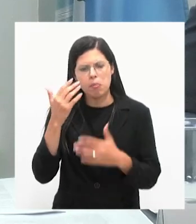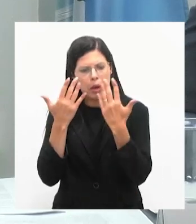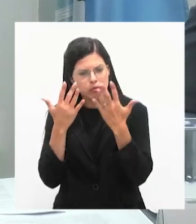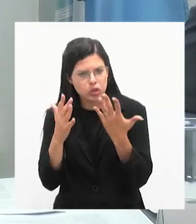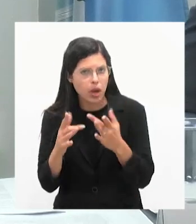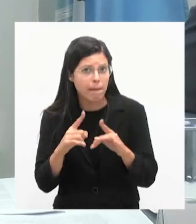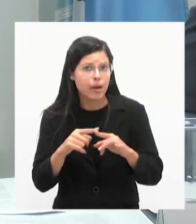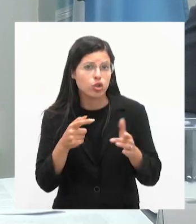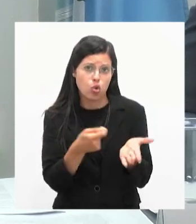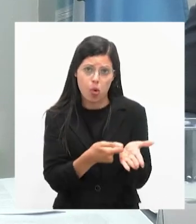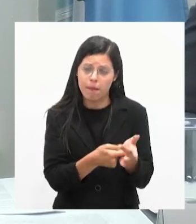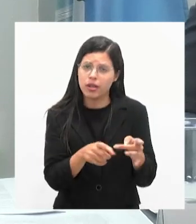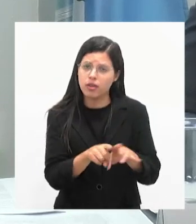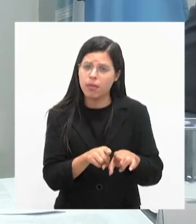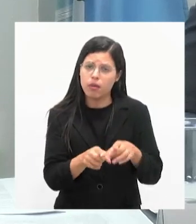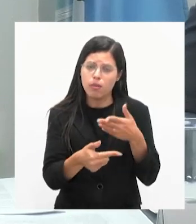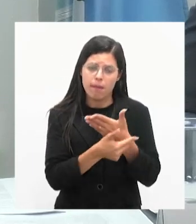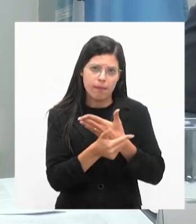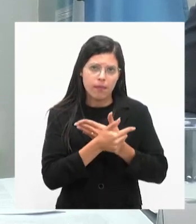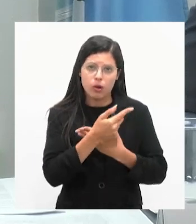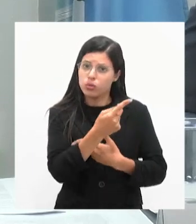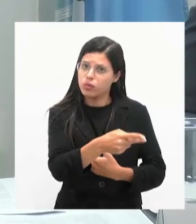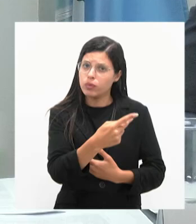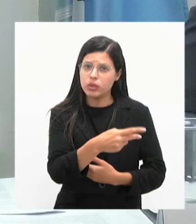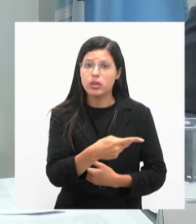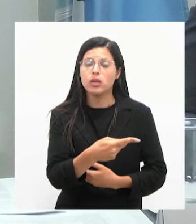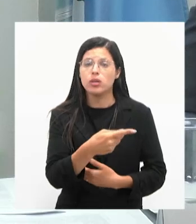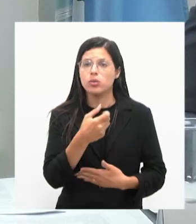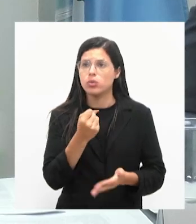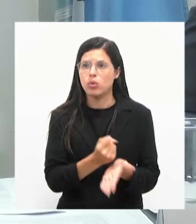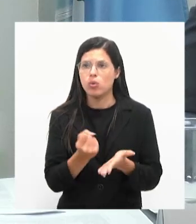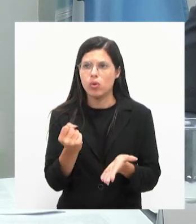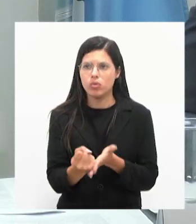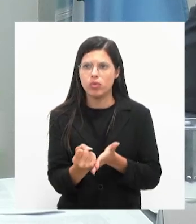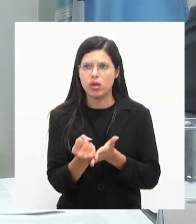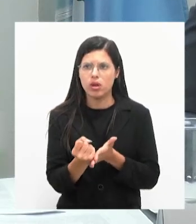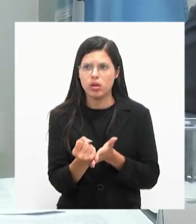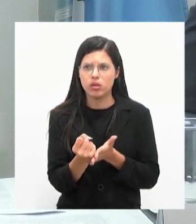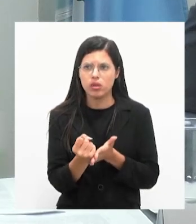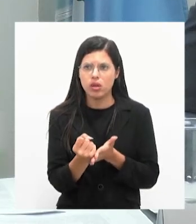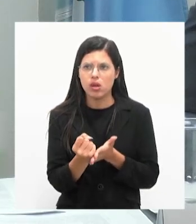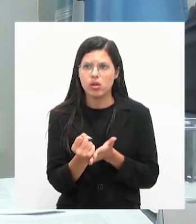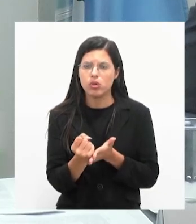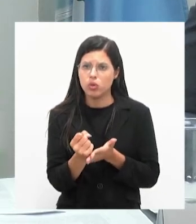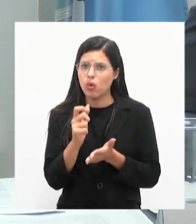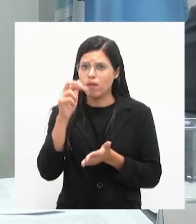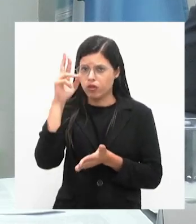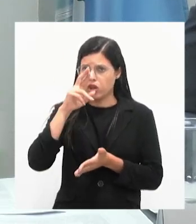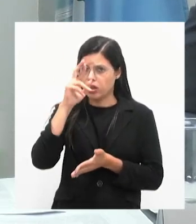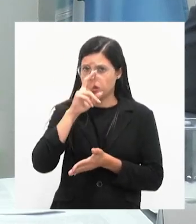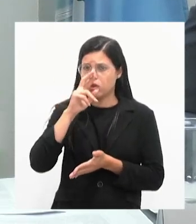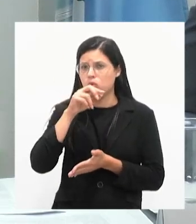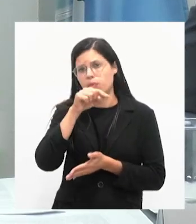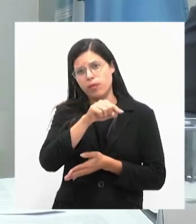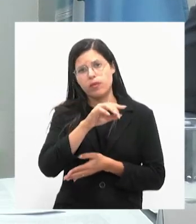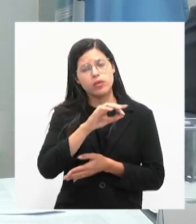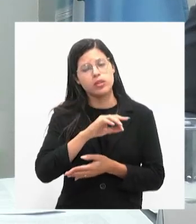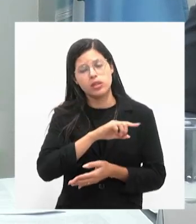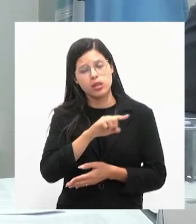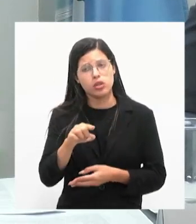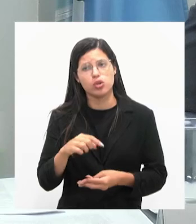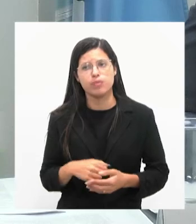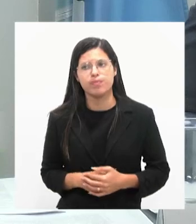porque essa é a função de vocês. Afinal de contas, o contrato está sob o guarda-chuva de vocês. Então, eu quero fazer aqui